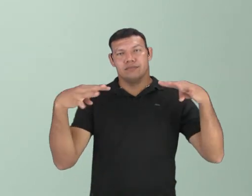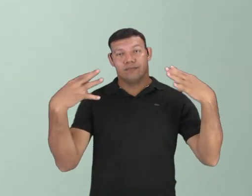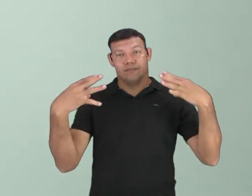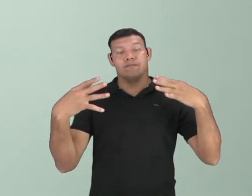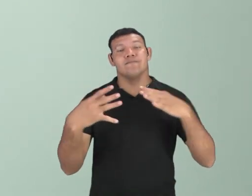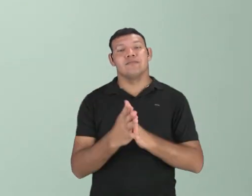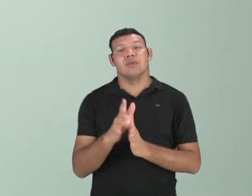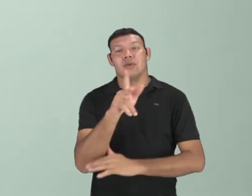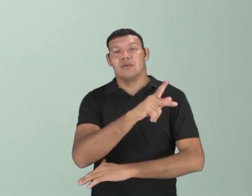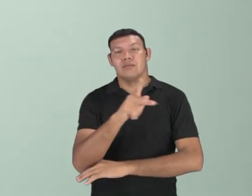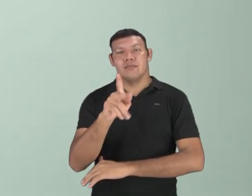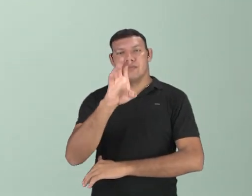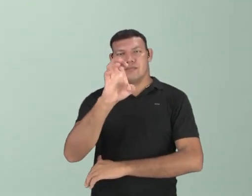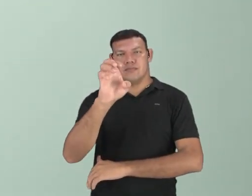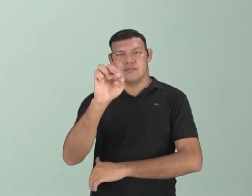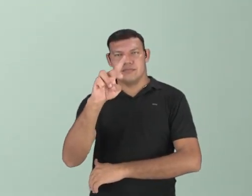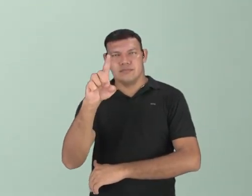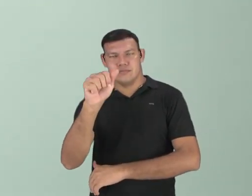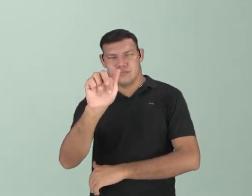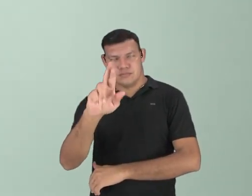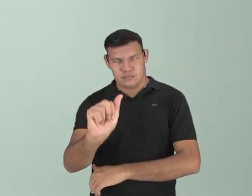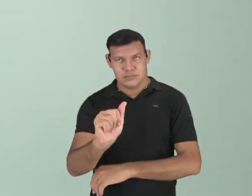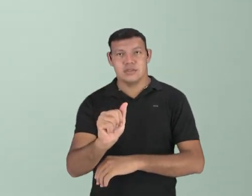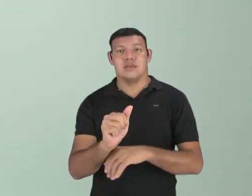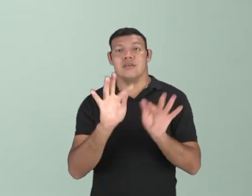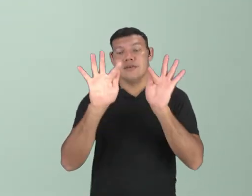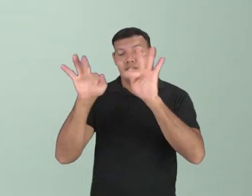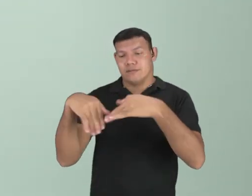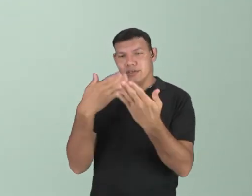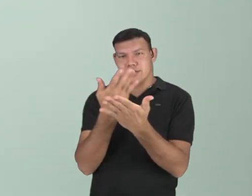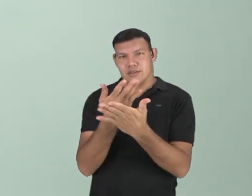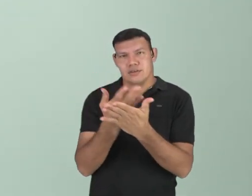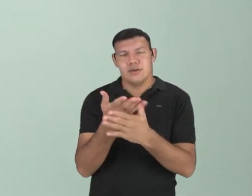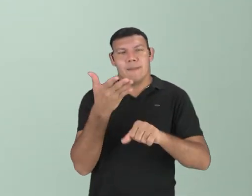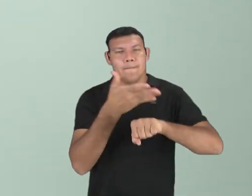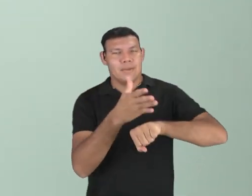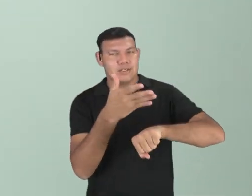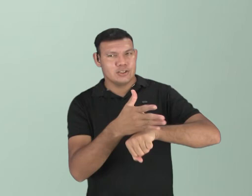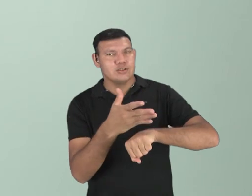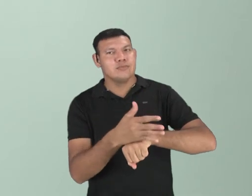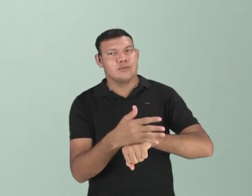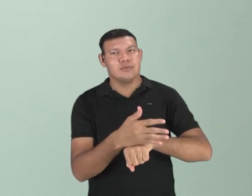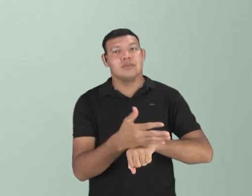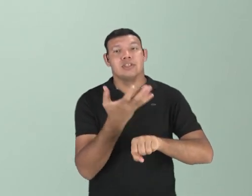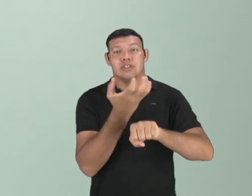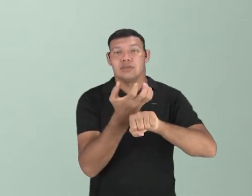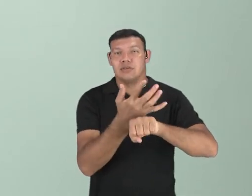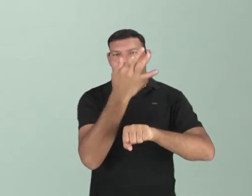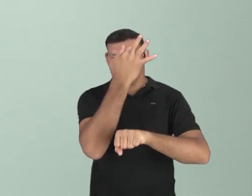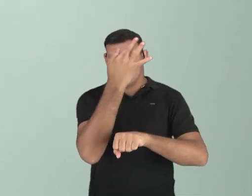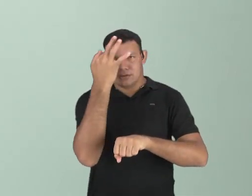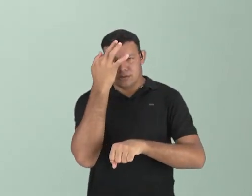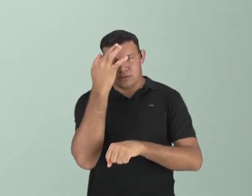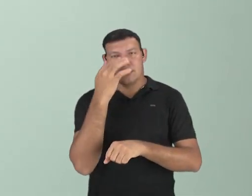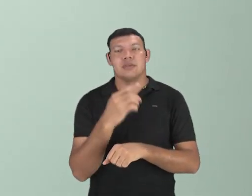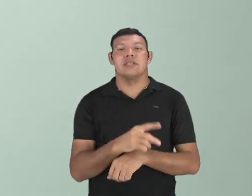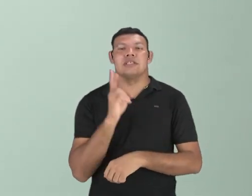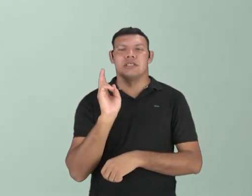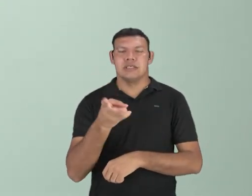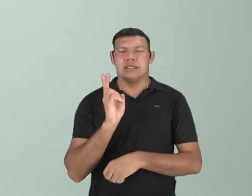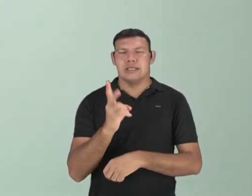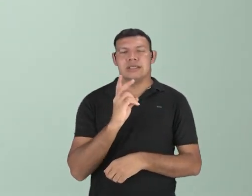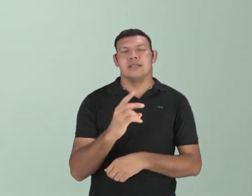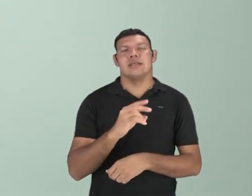professor César fica por aqui. Agradeço muito a você que participou dessa aula de filosofia, né? Esteja sempre buscando